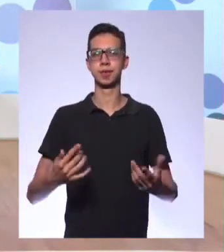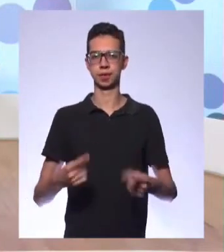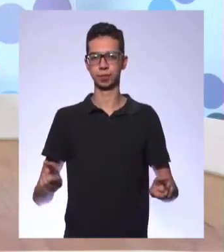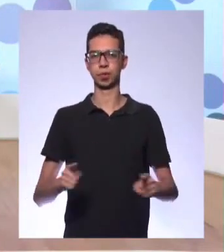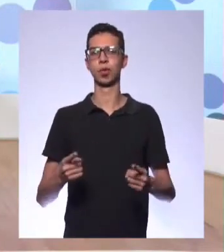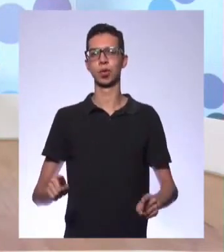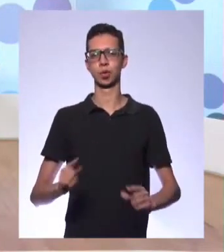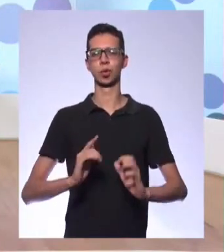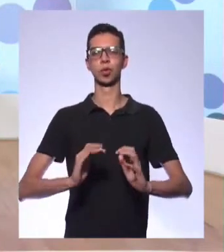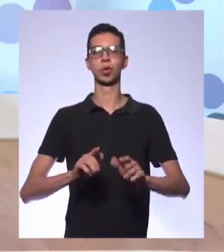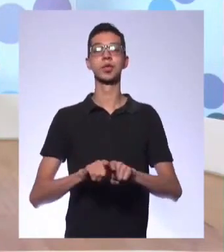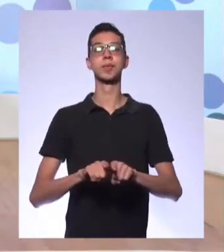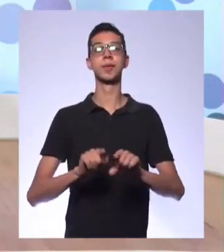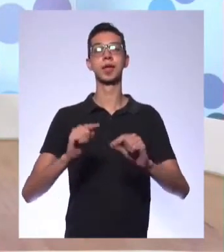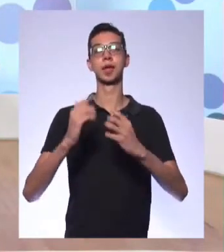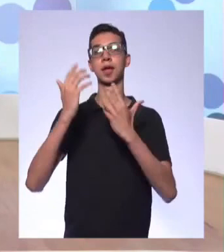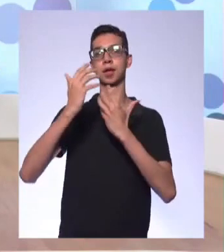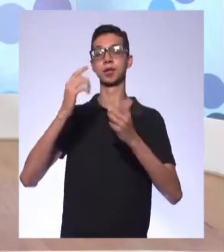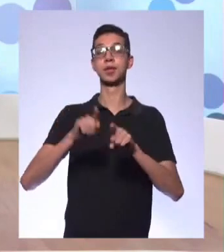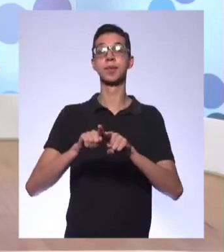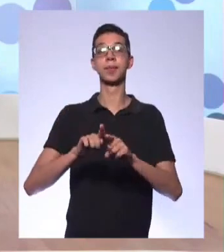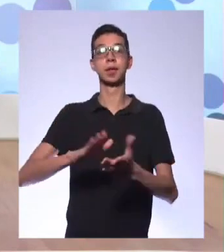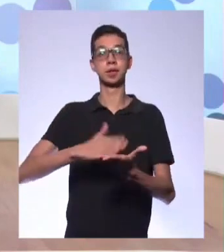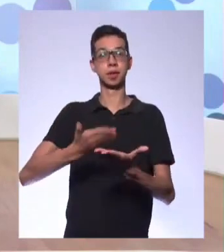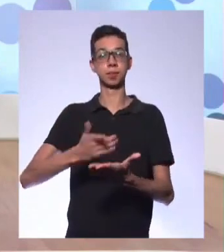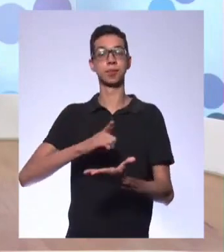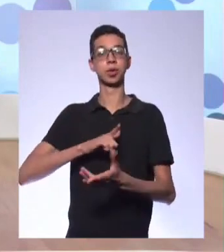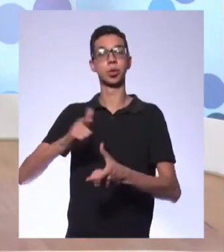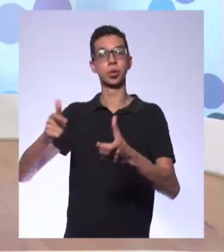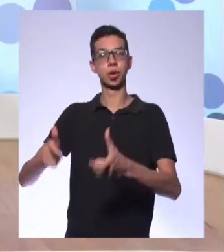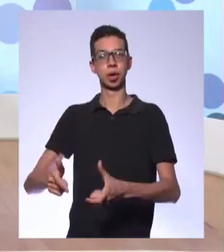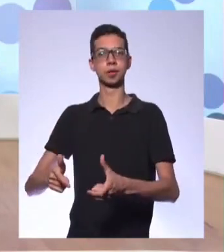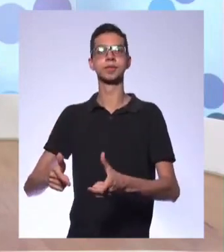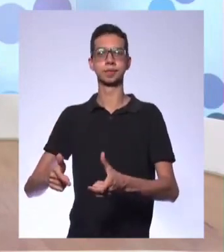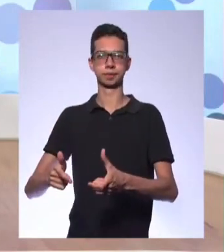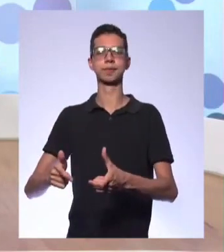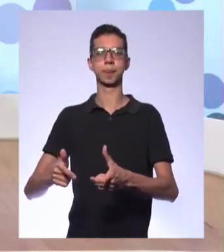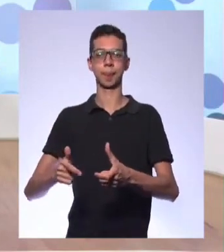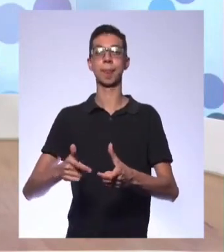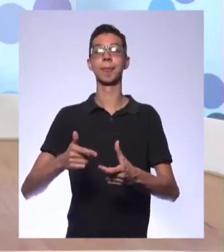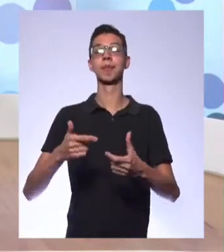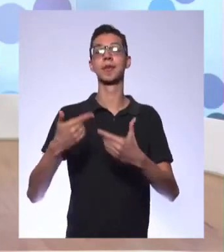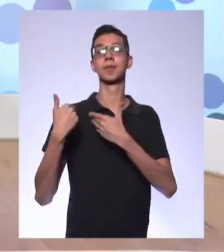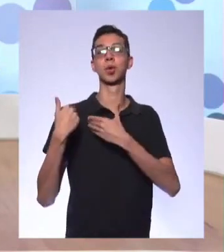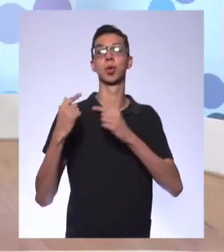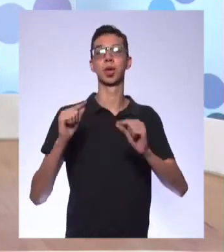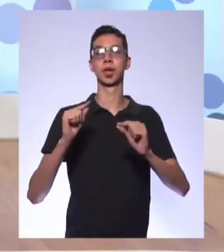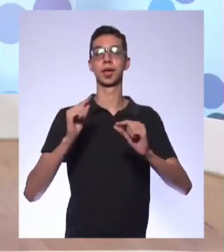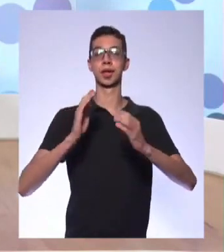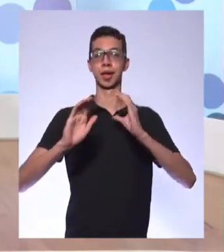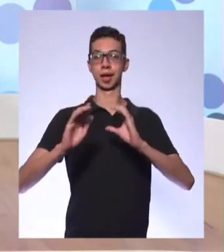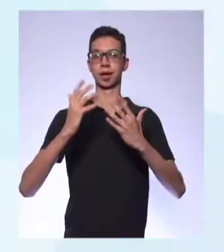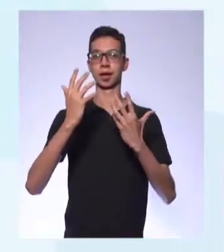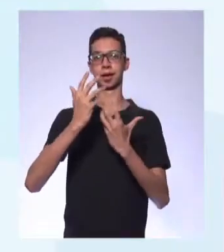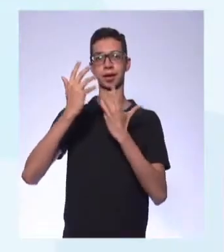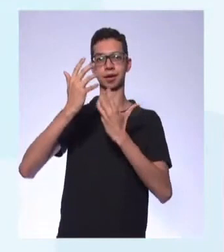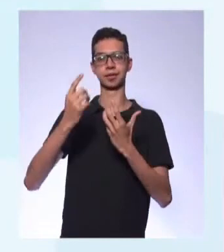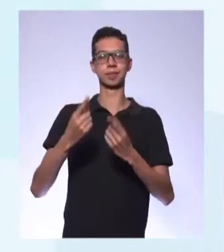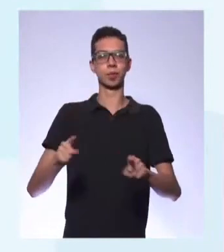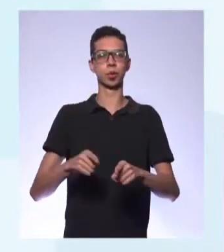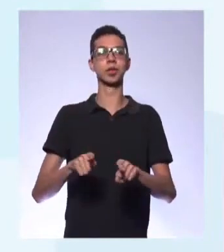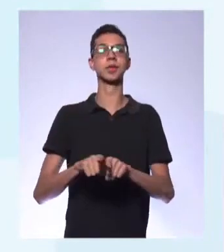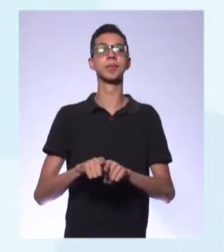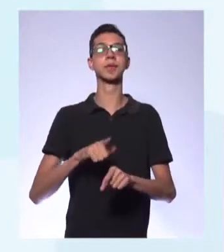dos músicos, os cantores, intérpretes, que também estarão ali na linha de frente, que são responsáveis por cantar as músicas, né? E nós temos